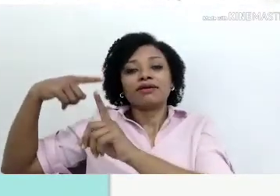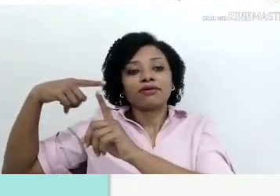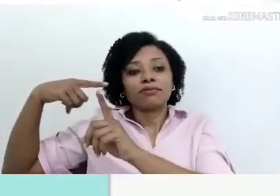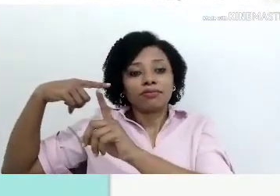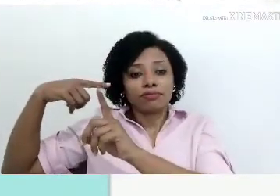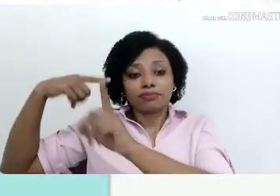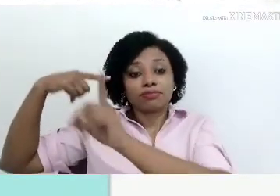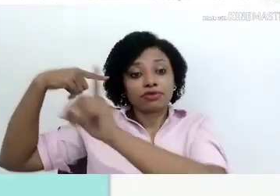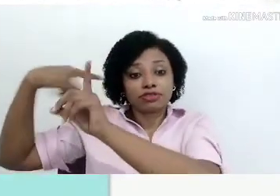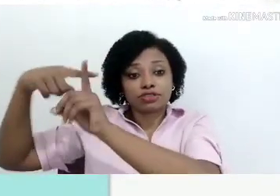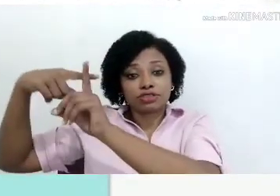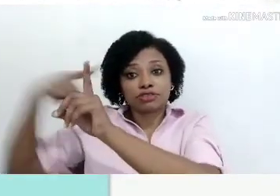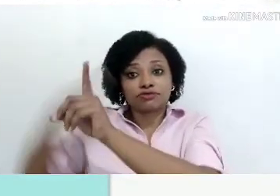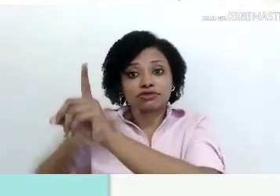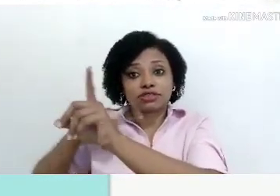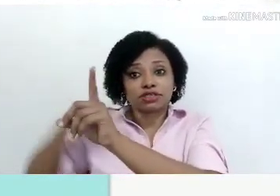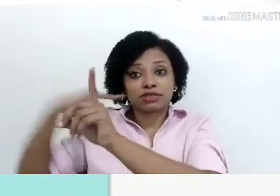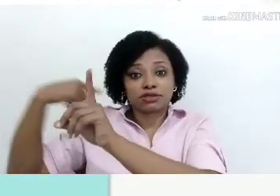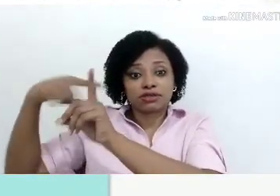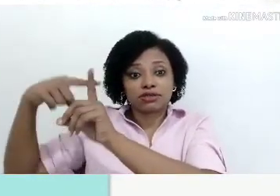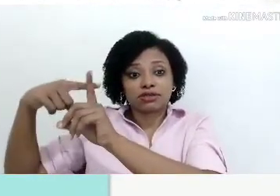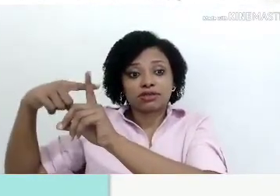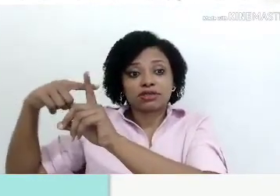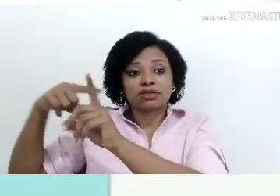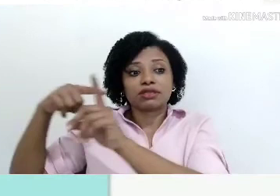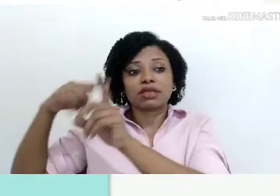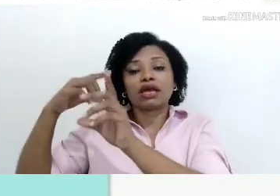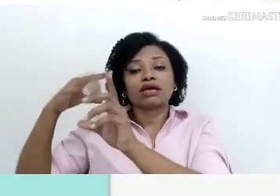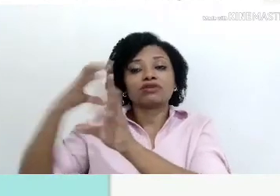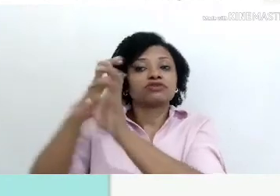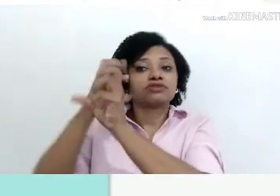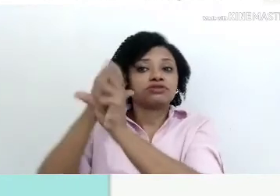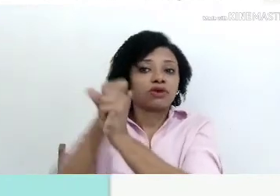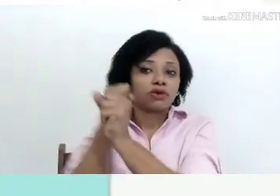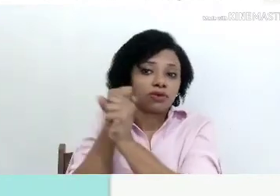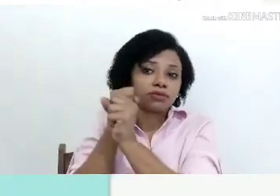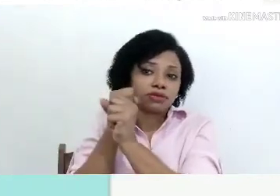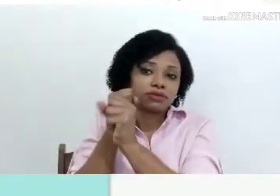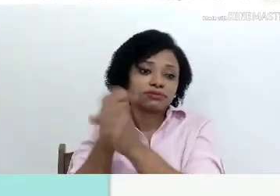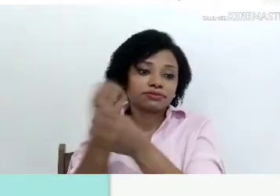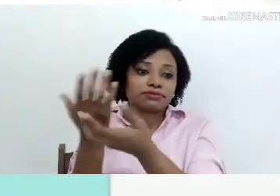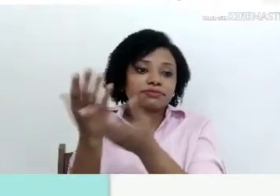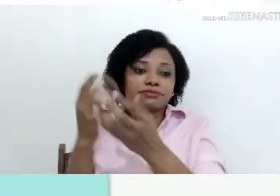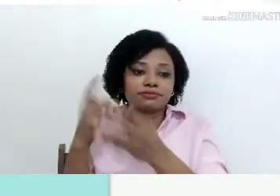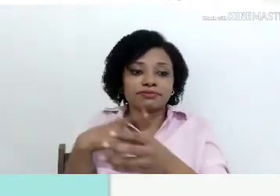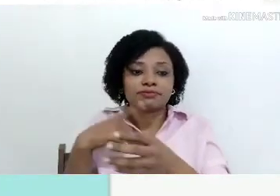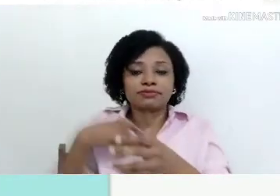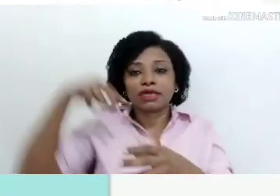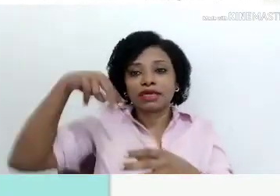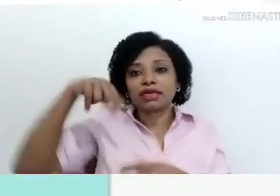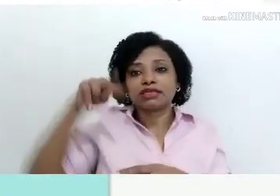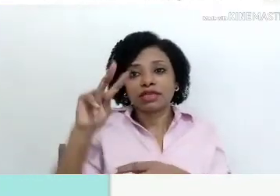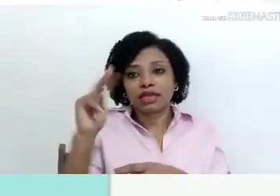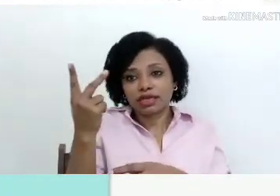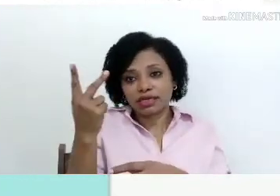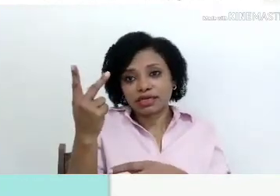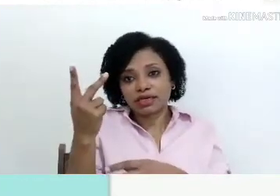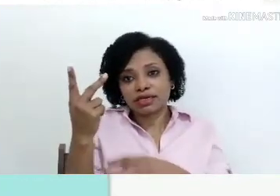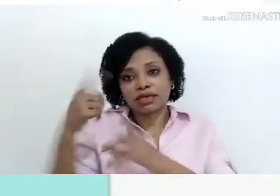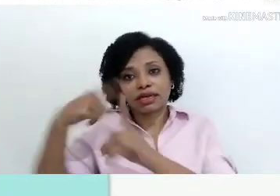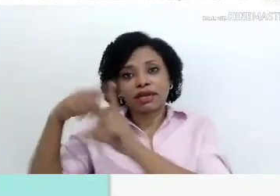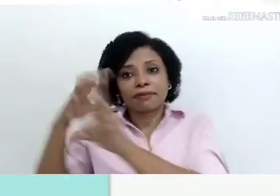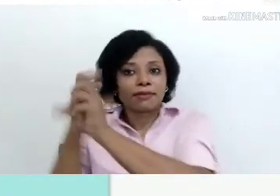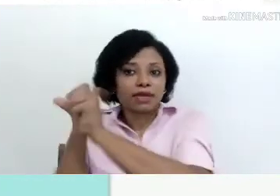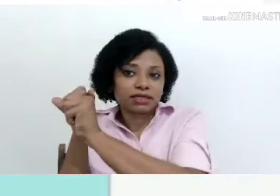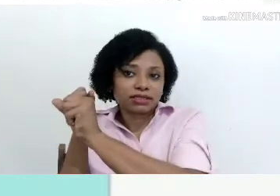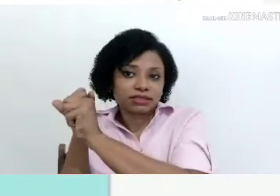Esse positivo quer dizer que ele está sendo somado aqui com a amônia na produção, né? Ele está sendo produzido junto.